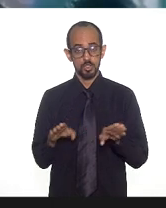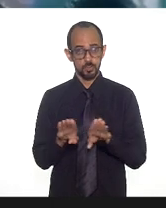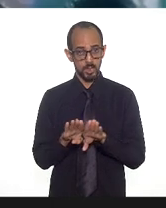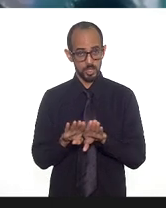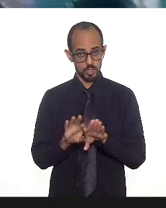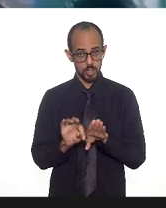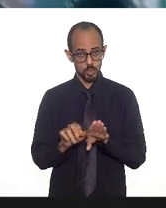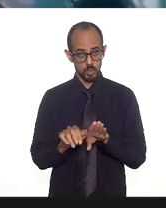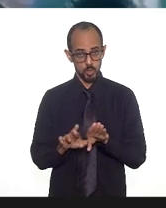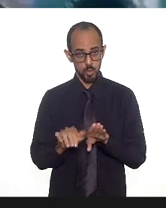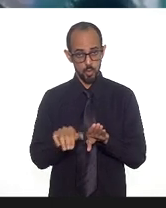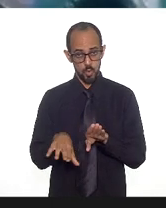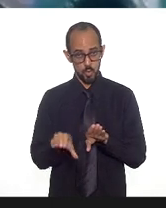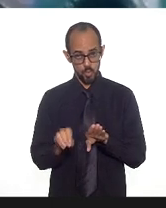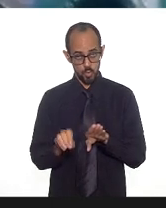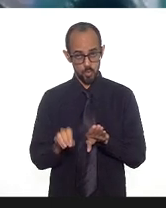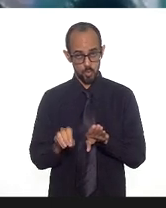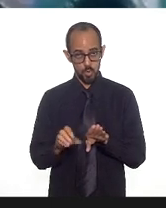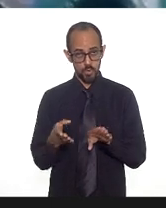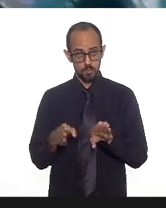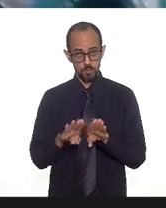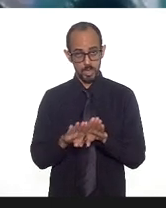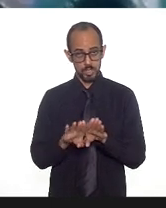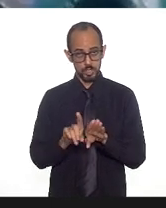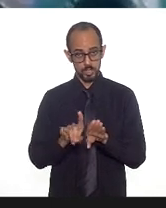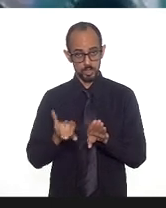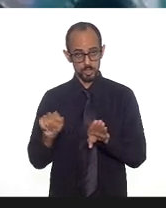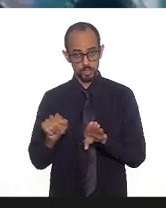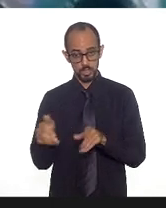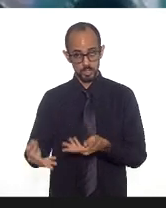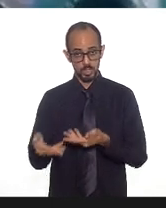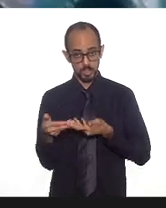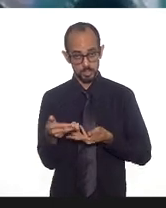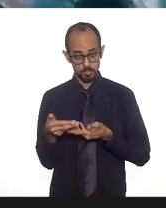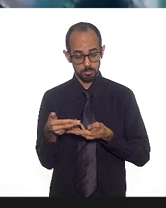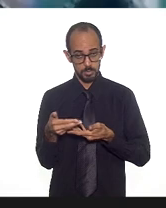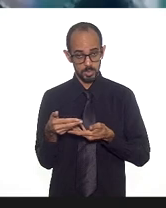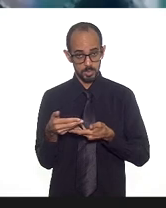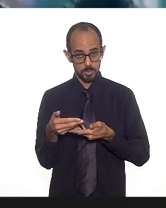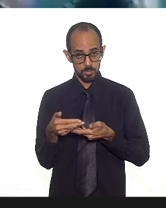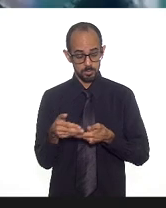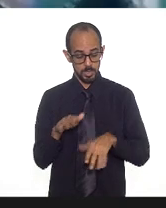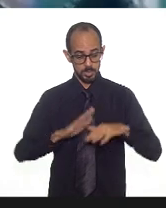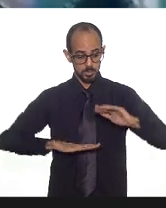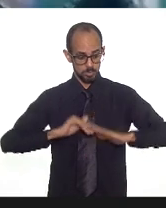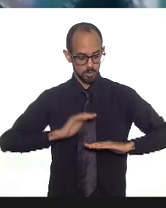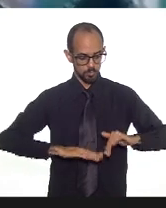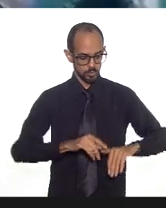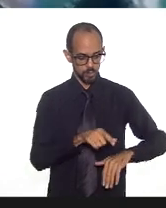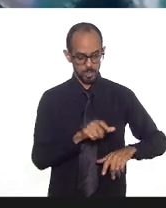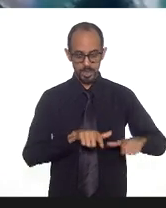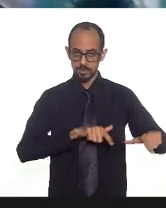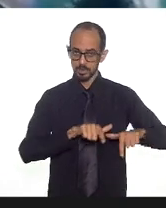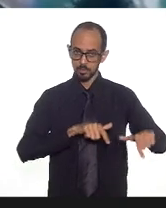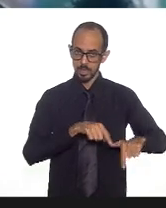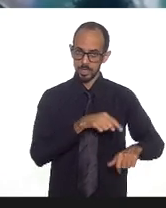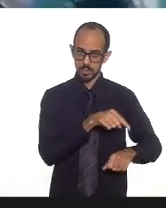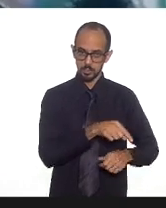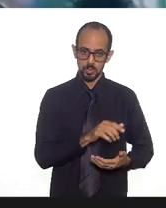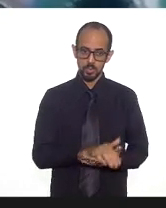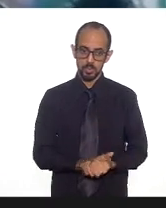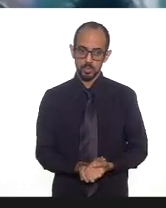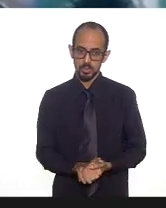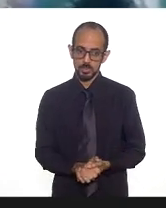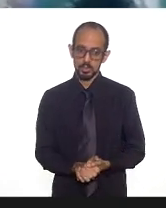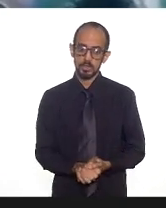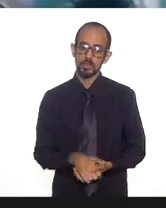fecha dias de atendimento para esses profissionais trabalhadores, para essas pessoas trabalhadoras